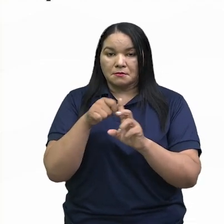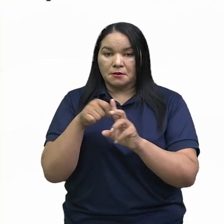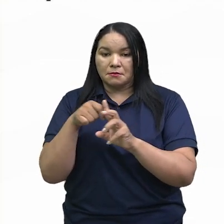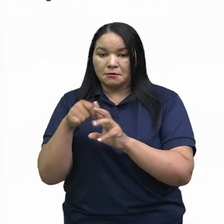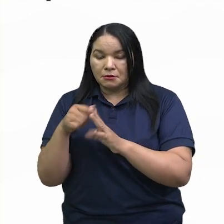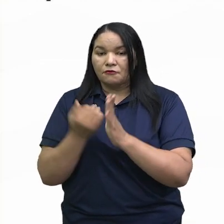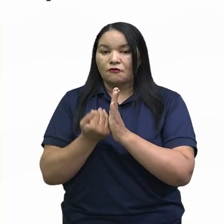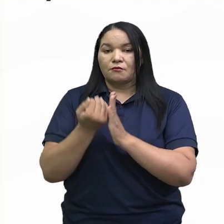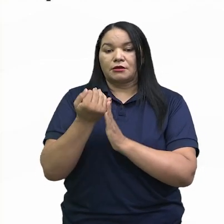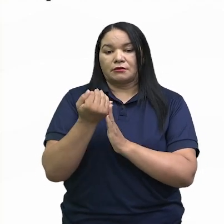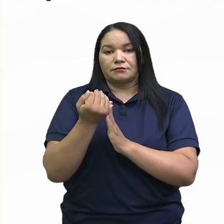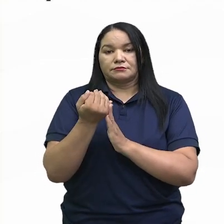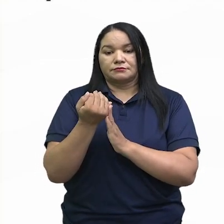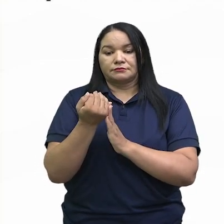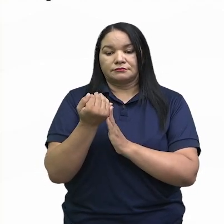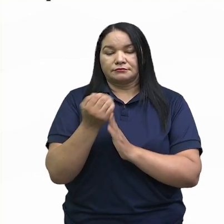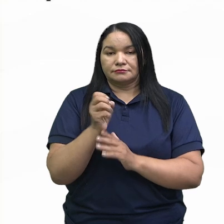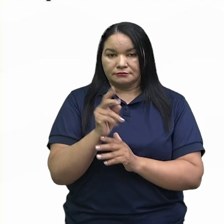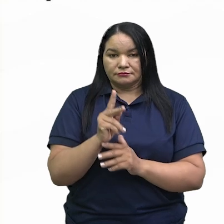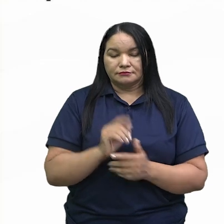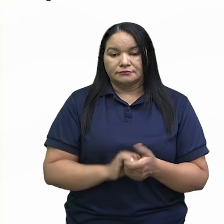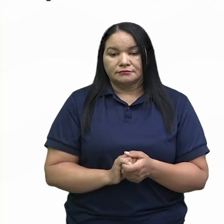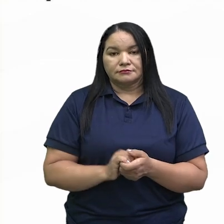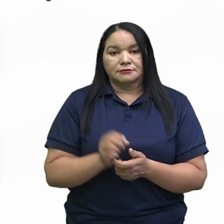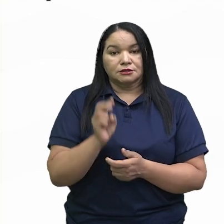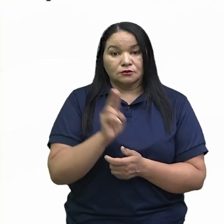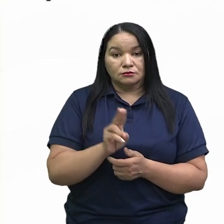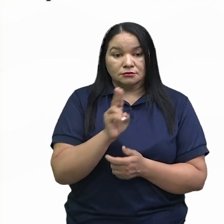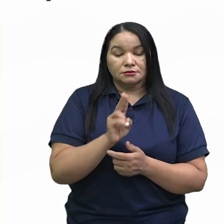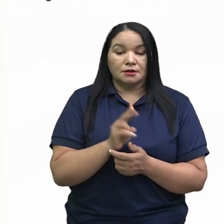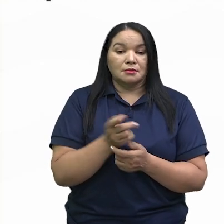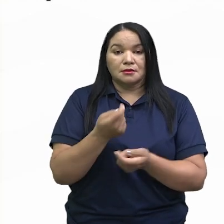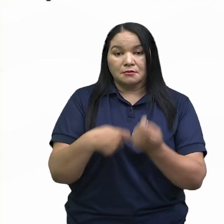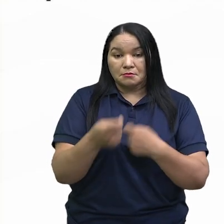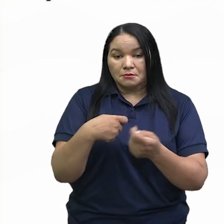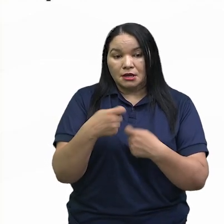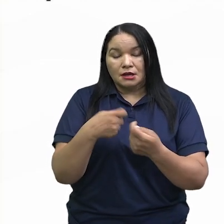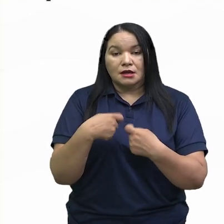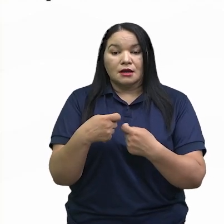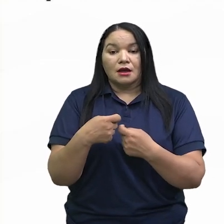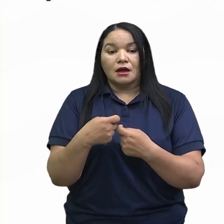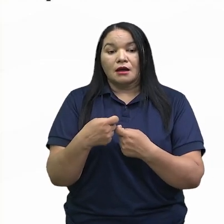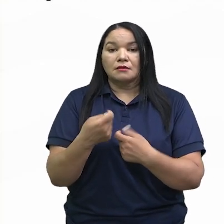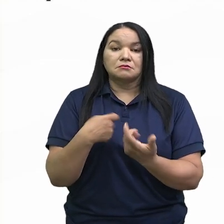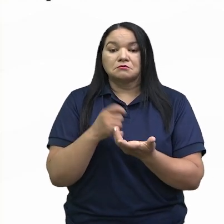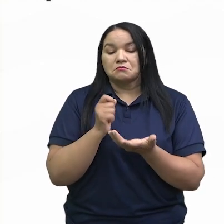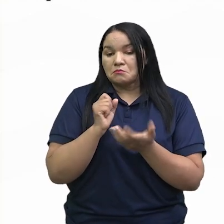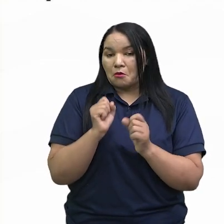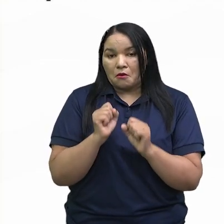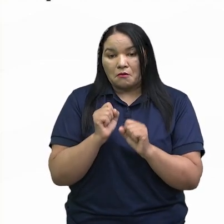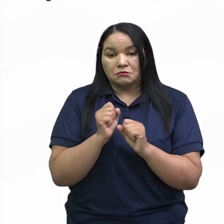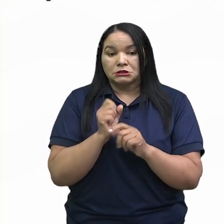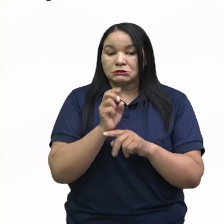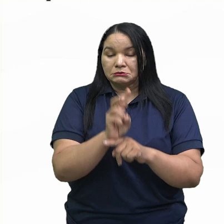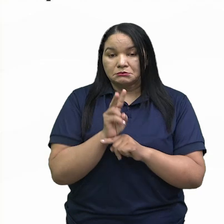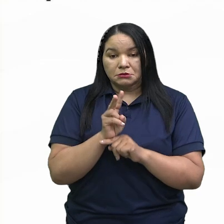tá legal? E aí, eles são muito usados no mercado financeiro, por exemplo, para validar